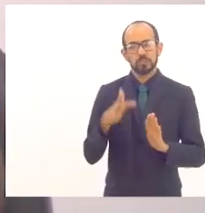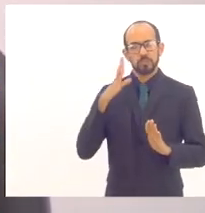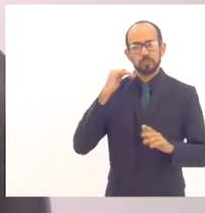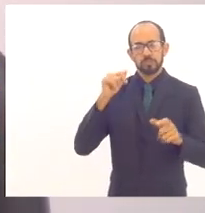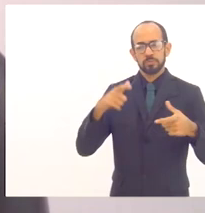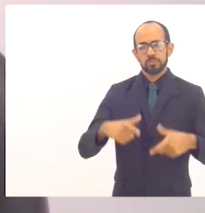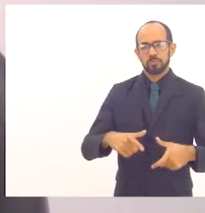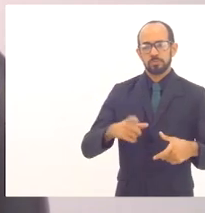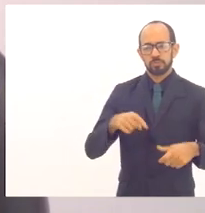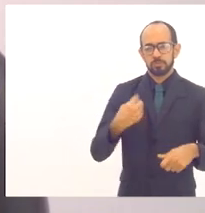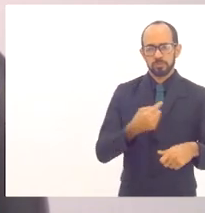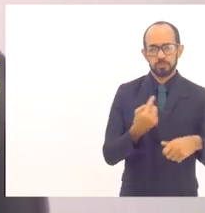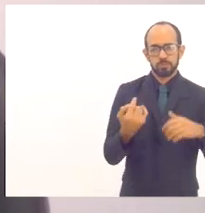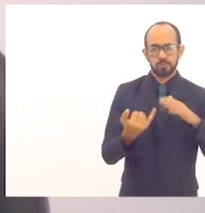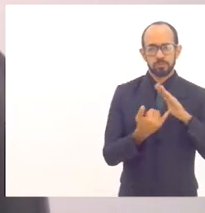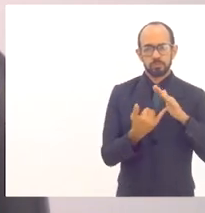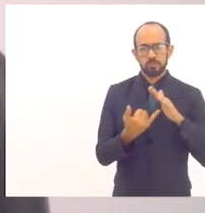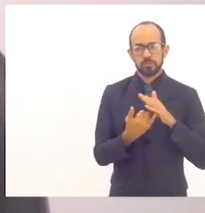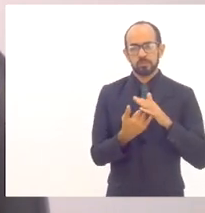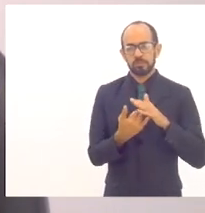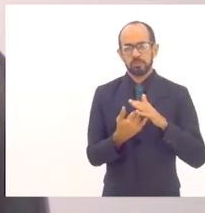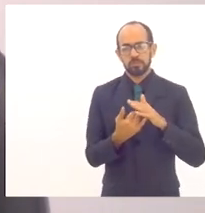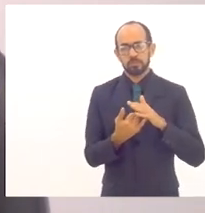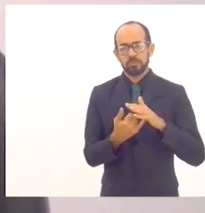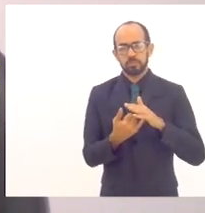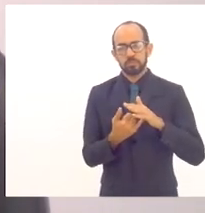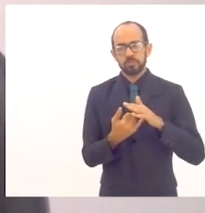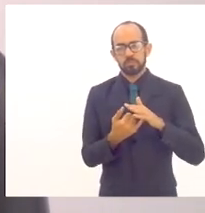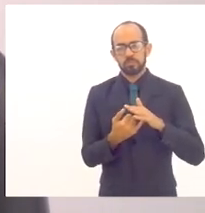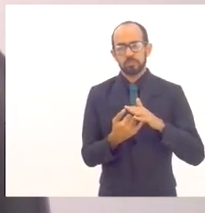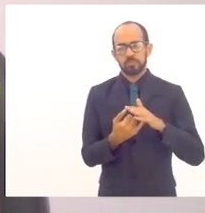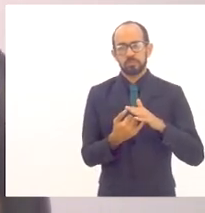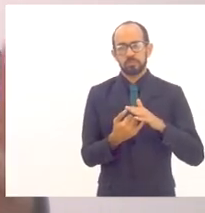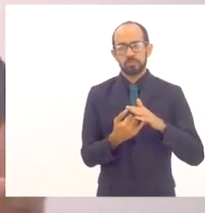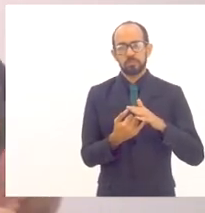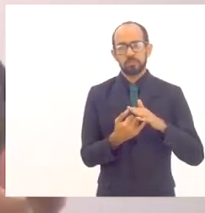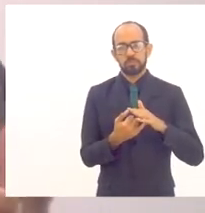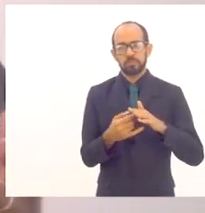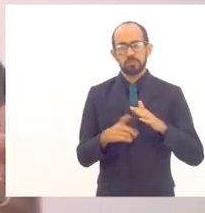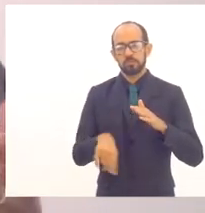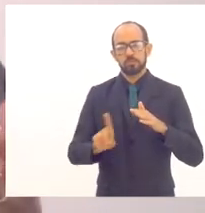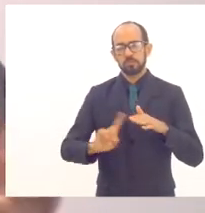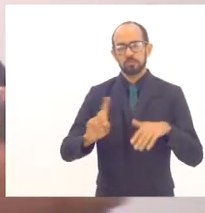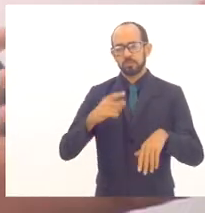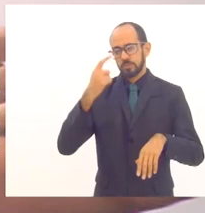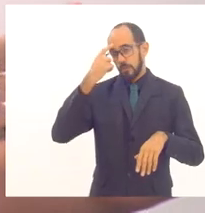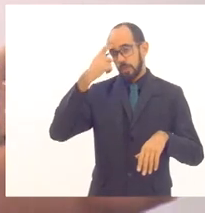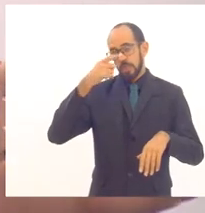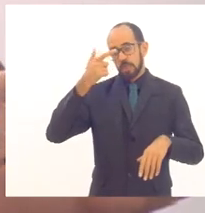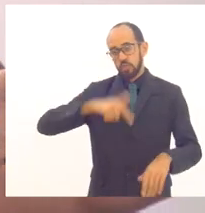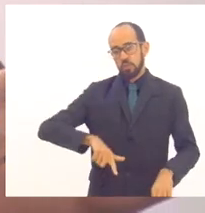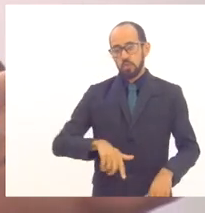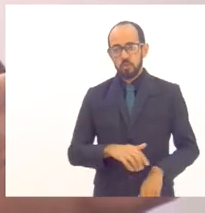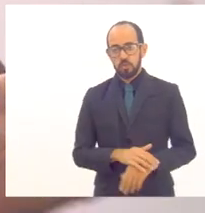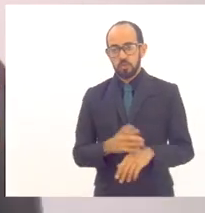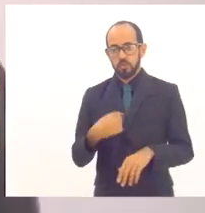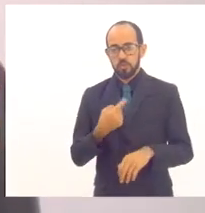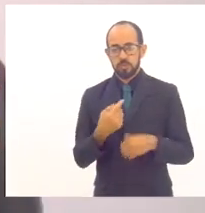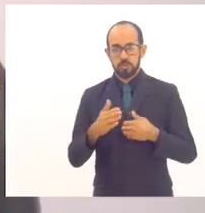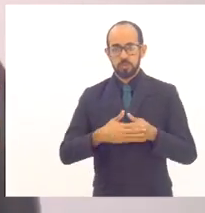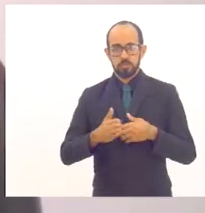a gente, como instituto, a gente não precisa inventar a roda. A gente pode ter